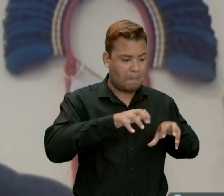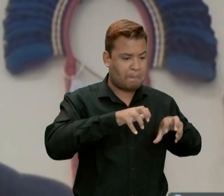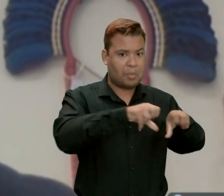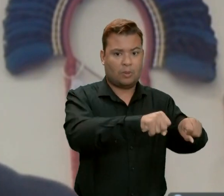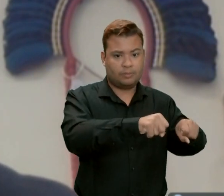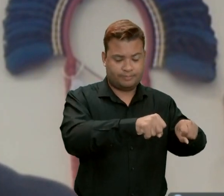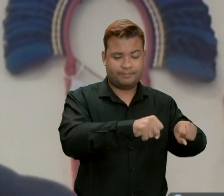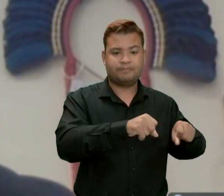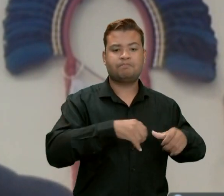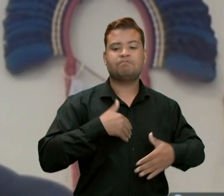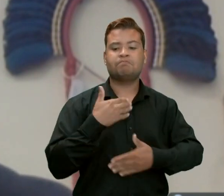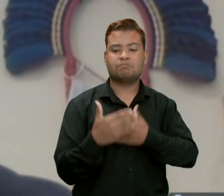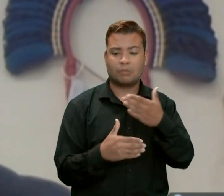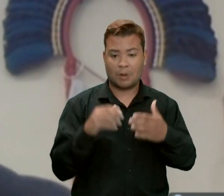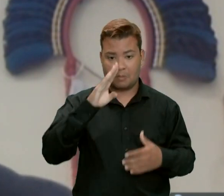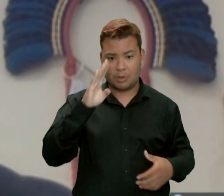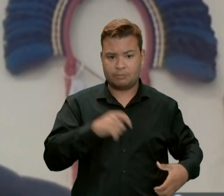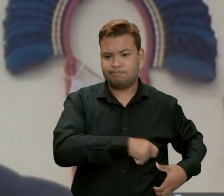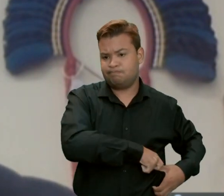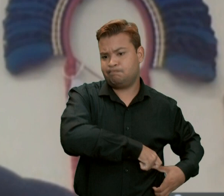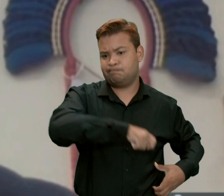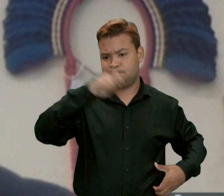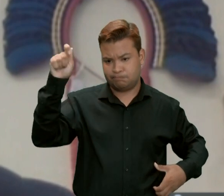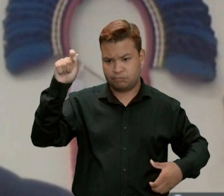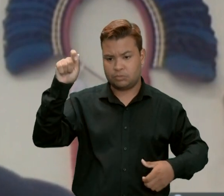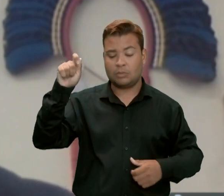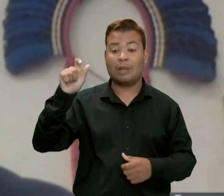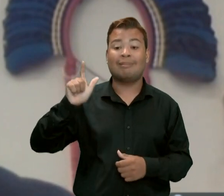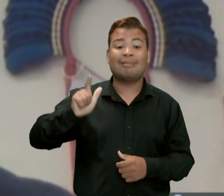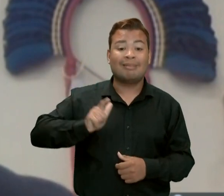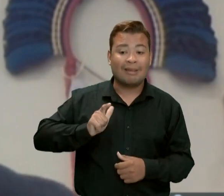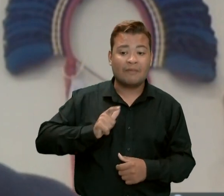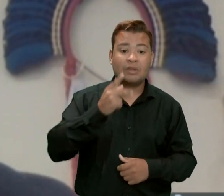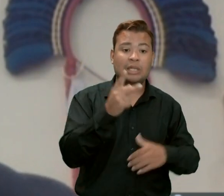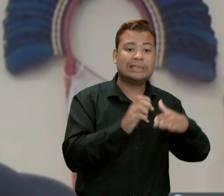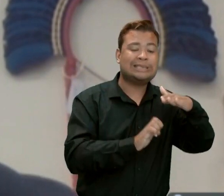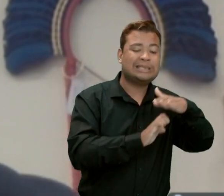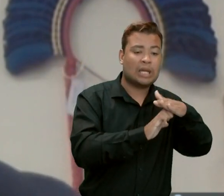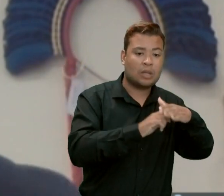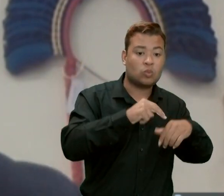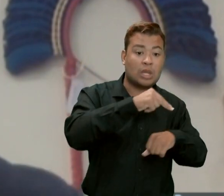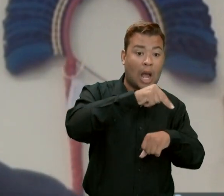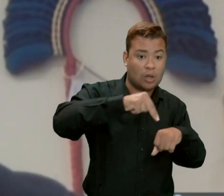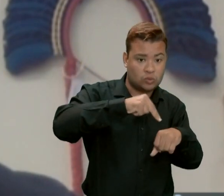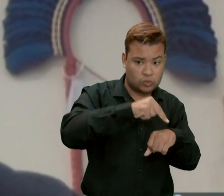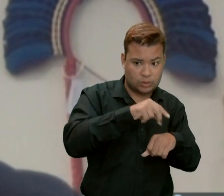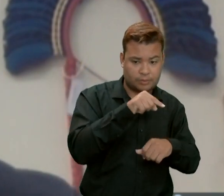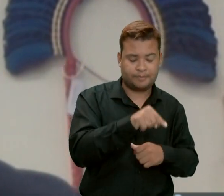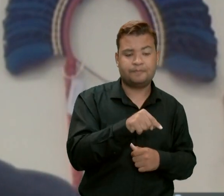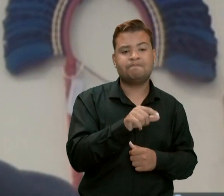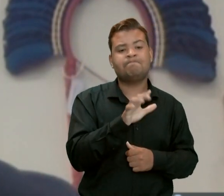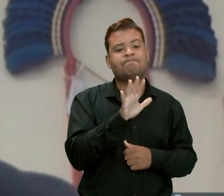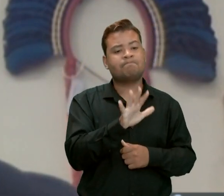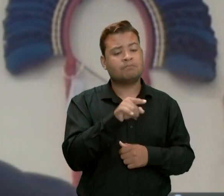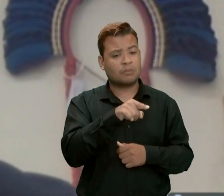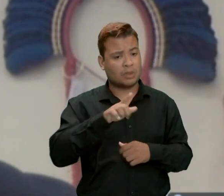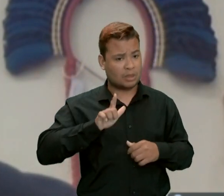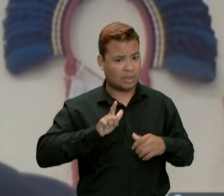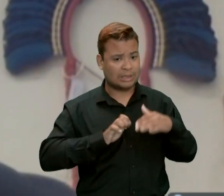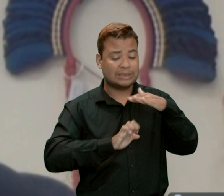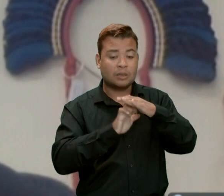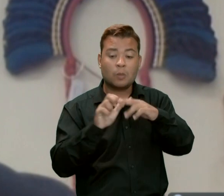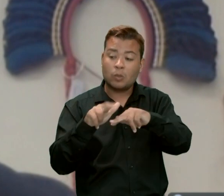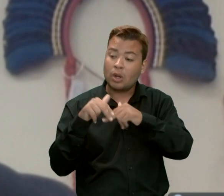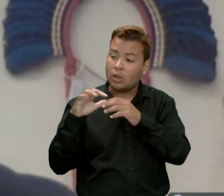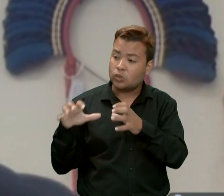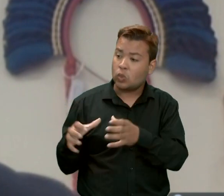com a independência do Brasil e a implantação aqui de um Estado nacional. É o próprio Estado que, em nome de grupos